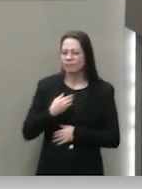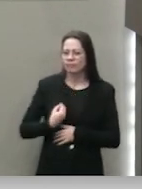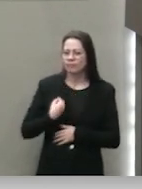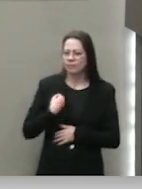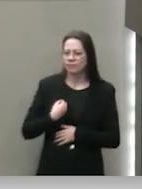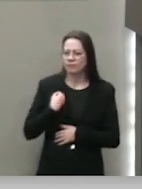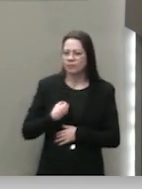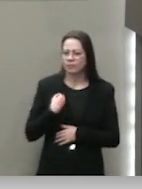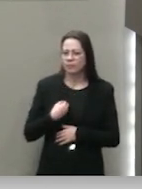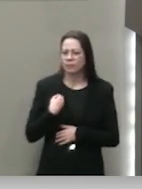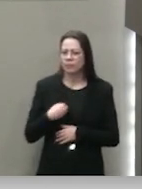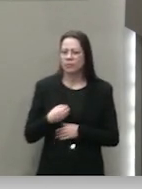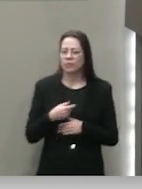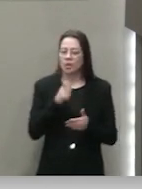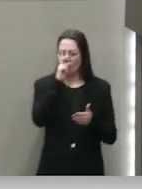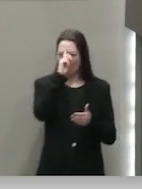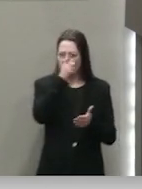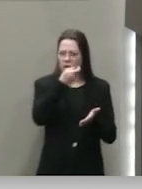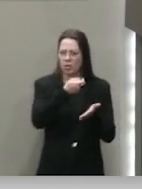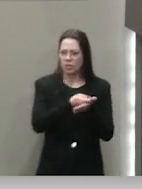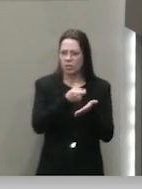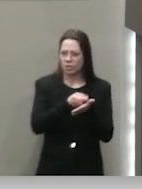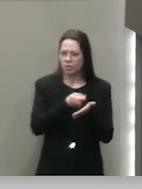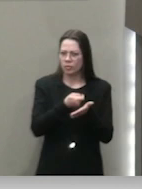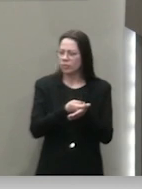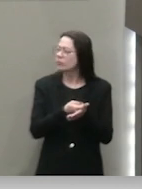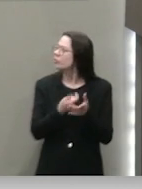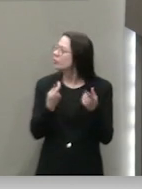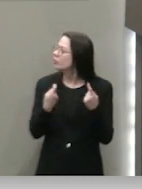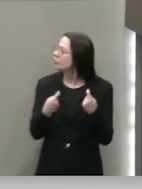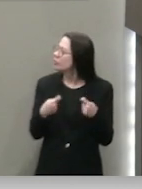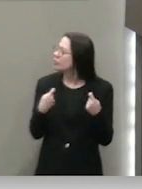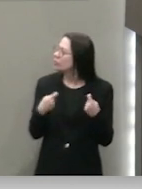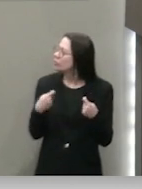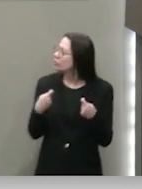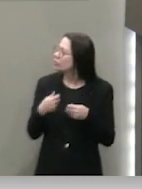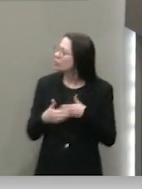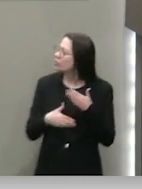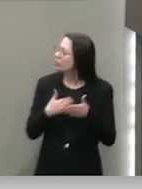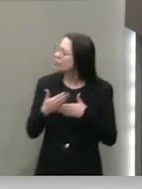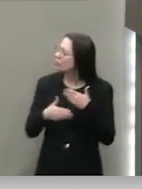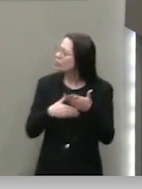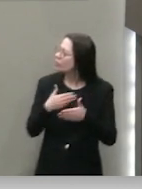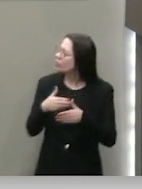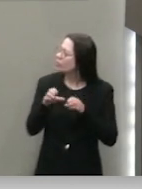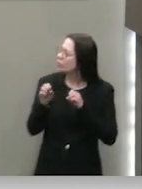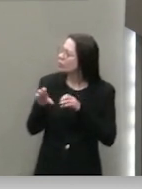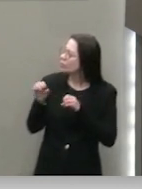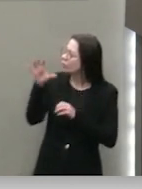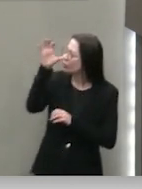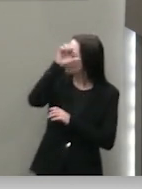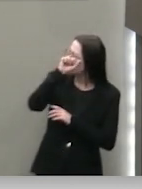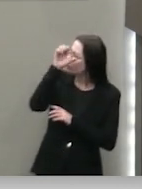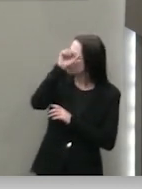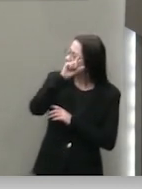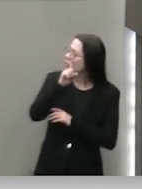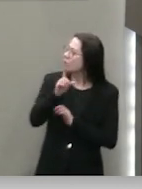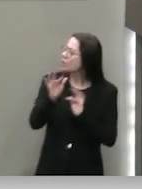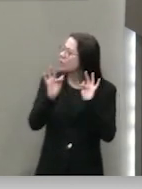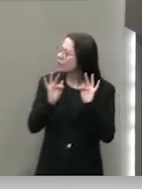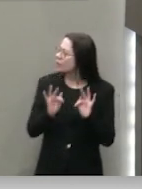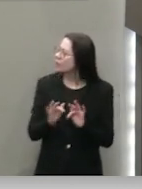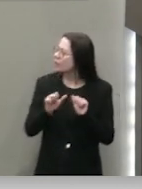retirando uma série de exigências que ela fazia, que era desnecessária, talvez, no processo ensino-aprendizagem, que é o final